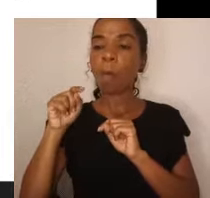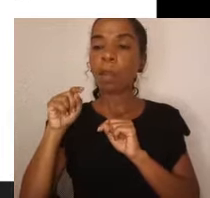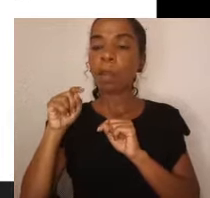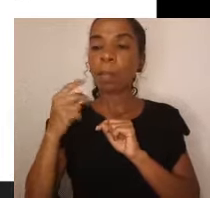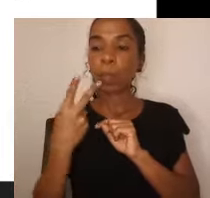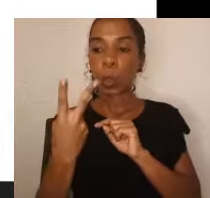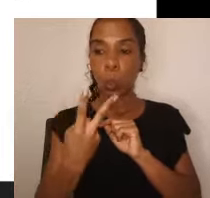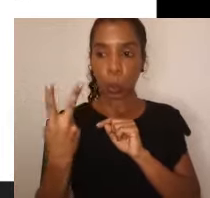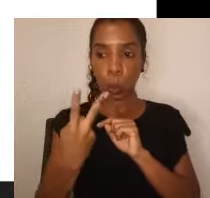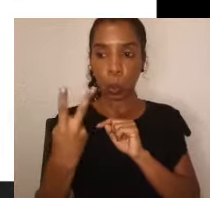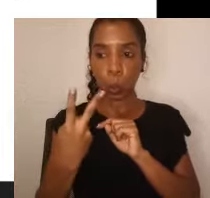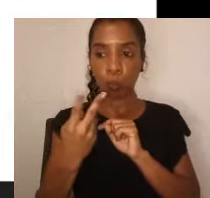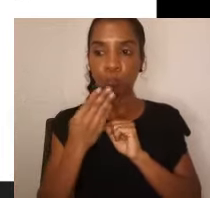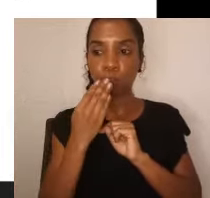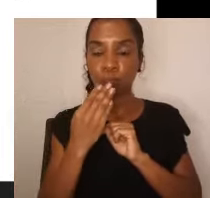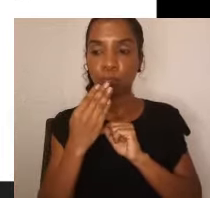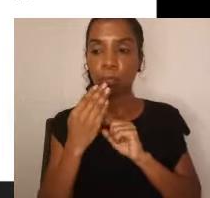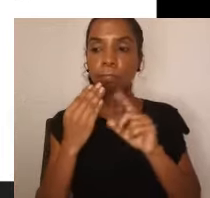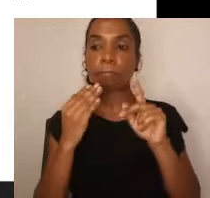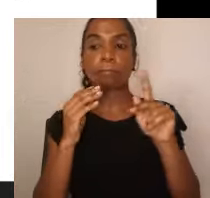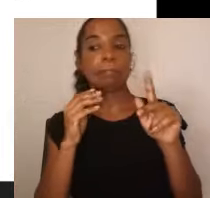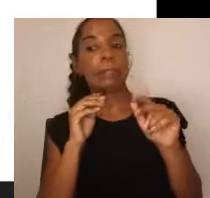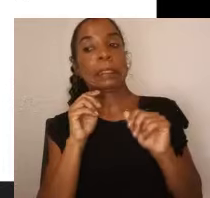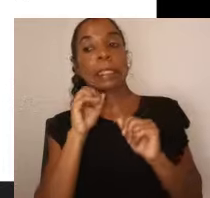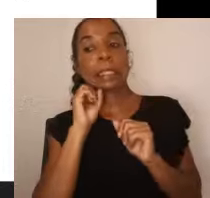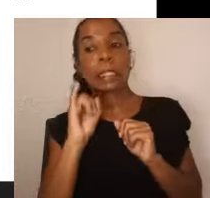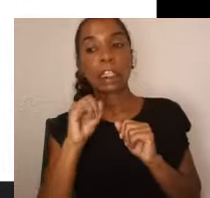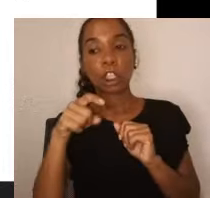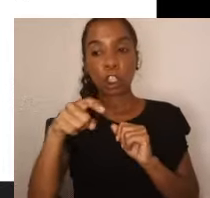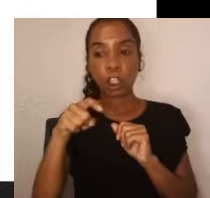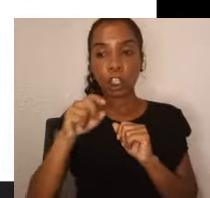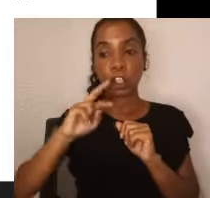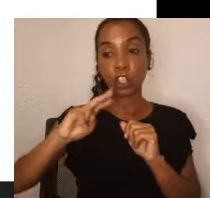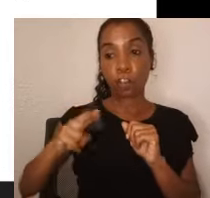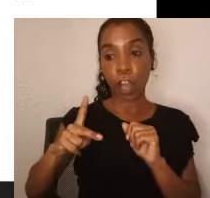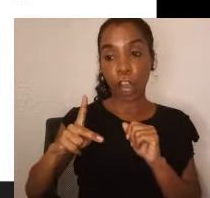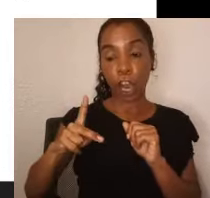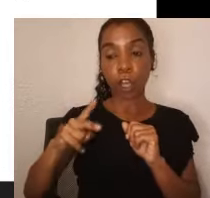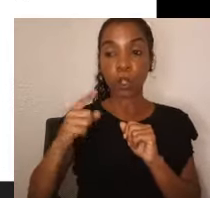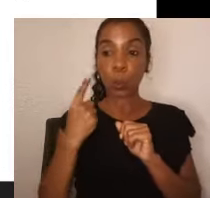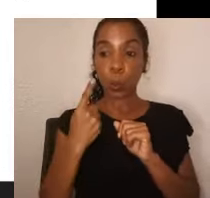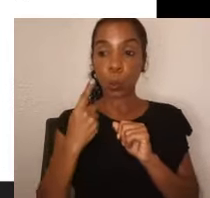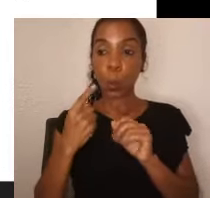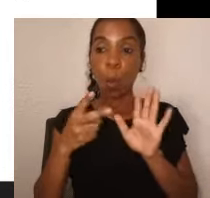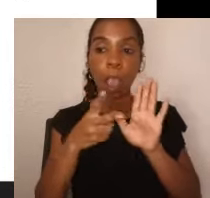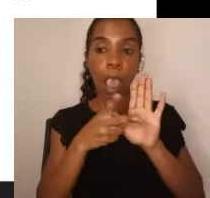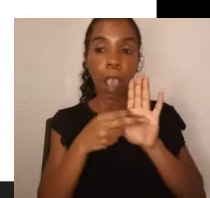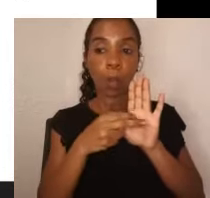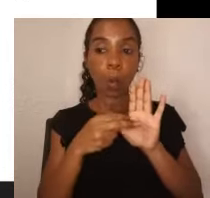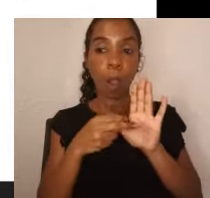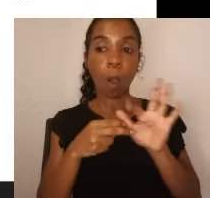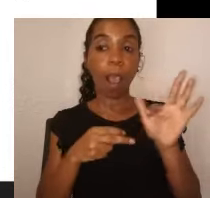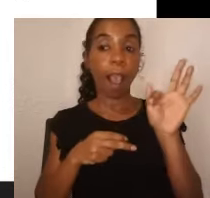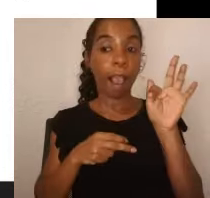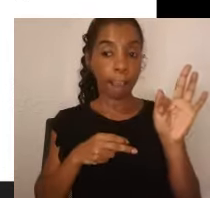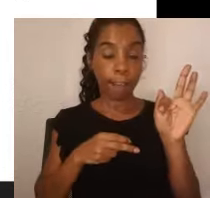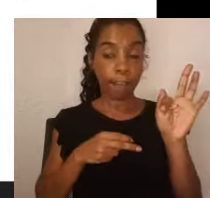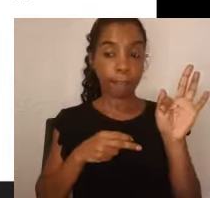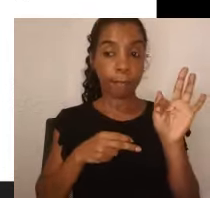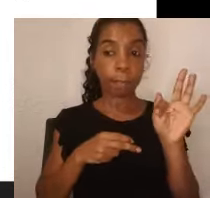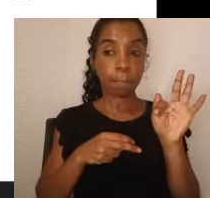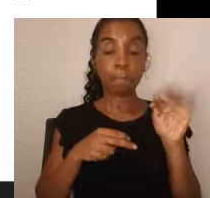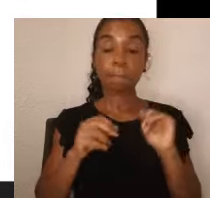dois comportamentos. Se o x for diferente de 1, ela é igualzinha a f. Agora, se o x